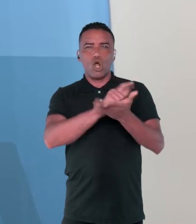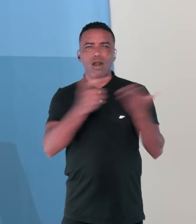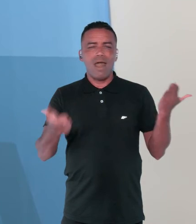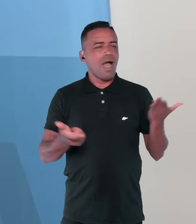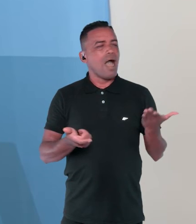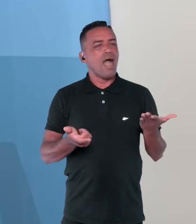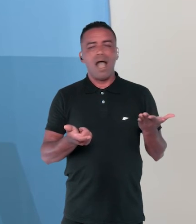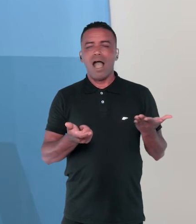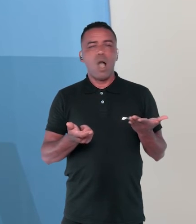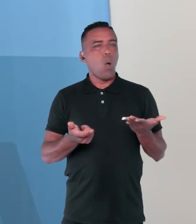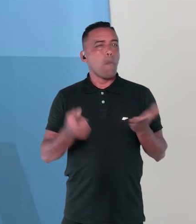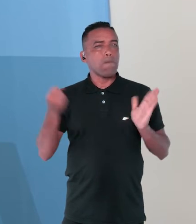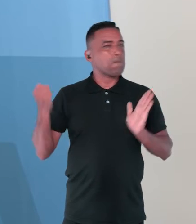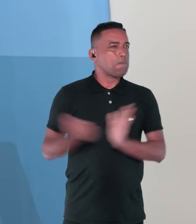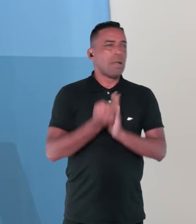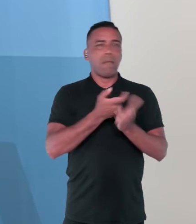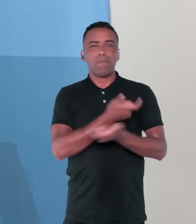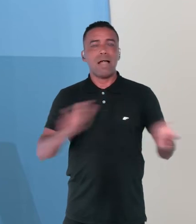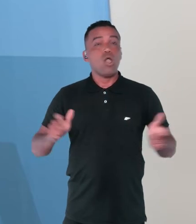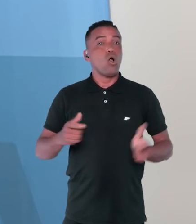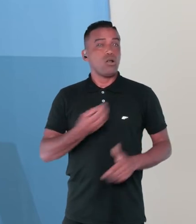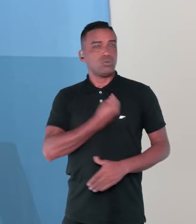assim, eu sou foda.